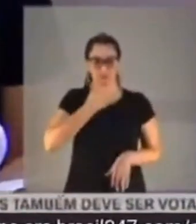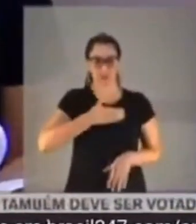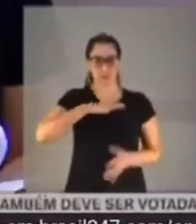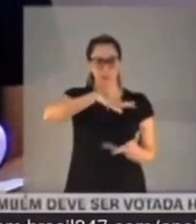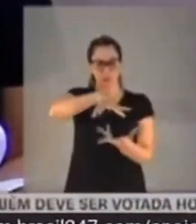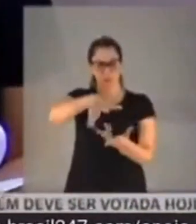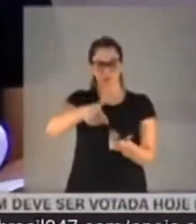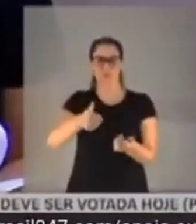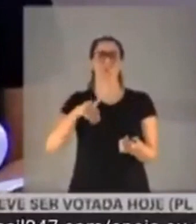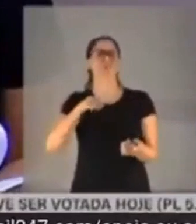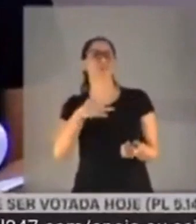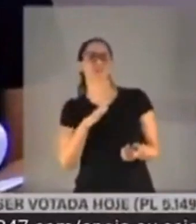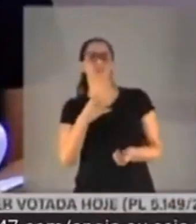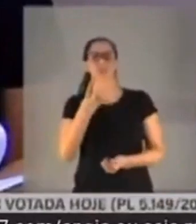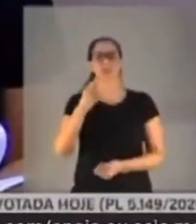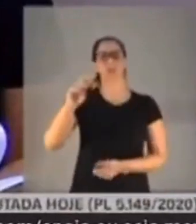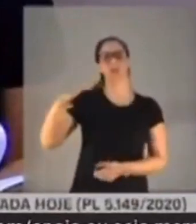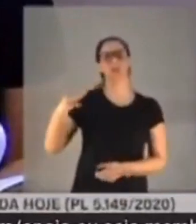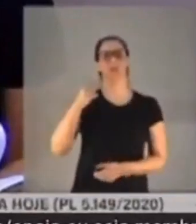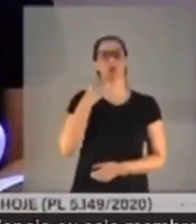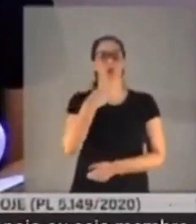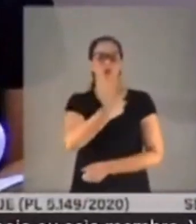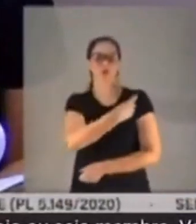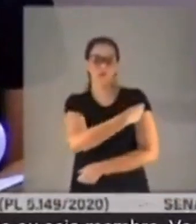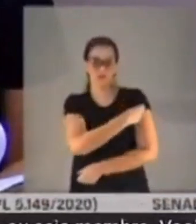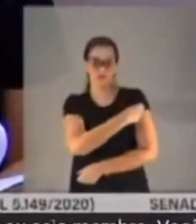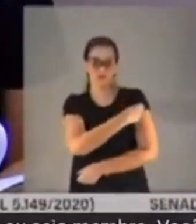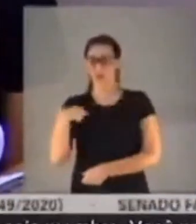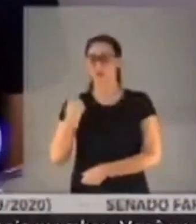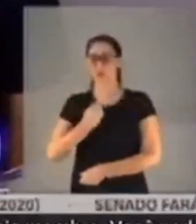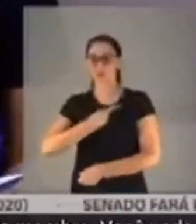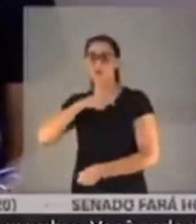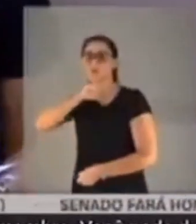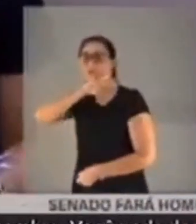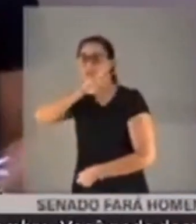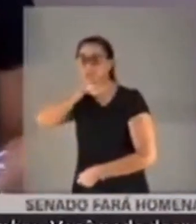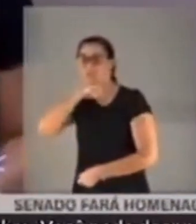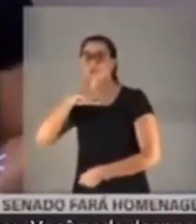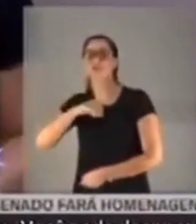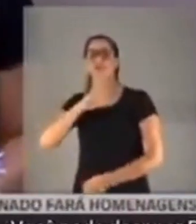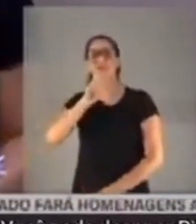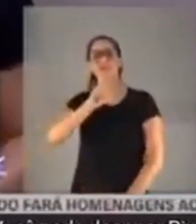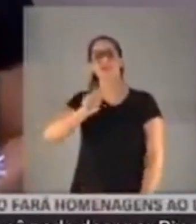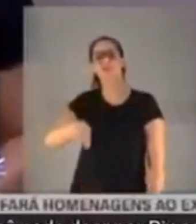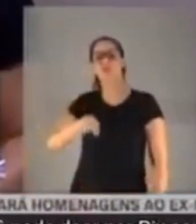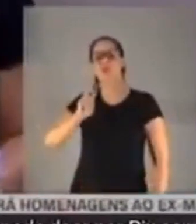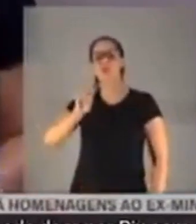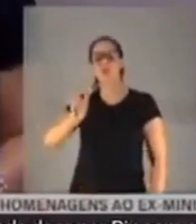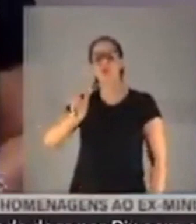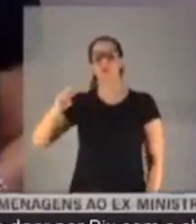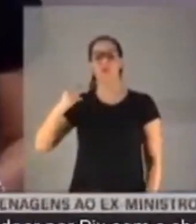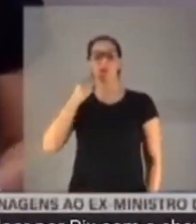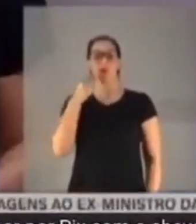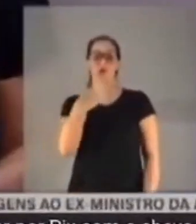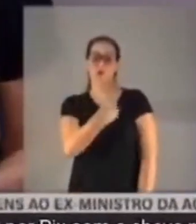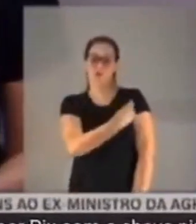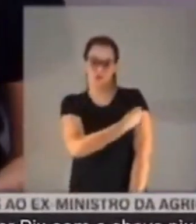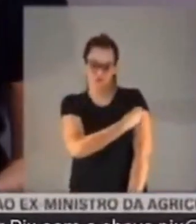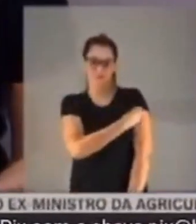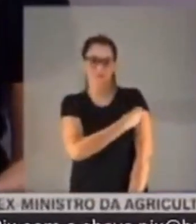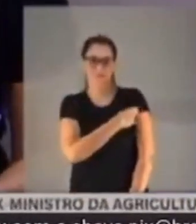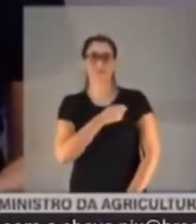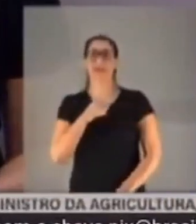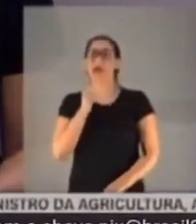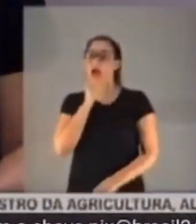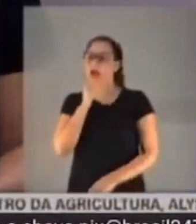de 4 milhões de doses. Nós tínhamos no Butantan 5 milhões e meio de doses prontas e